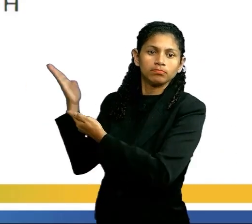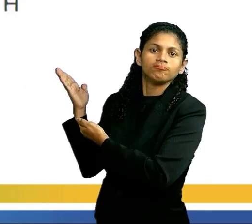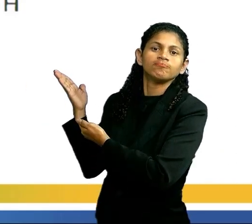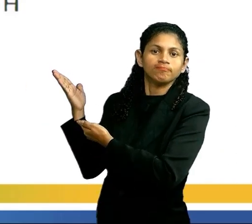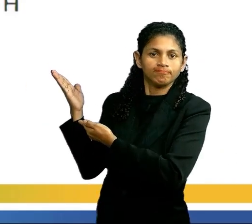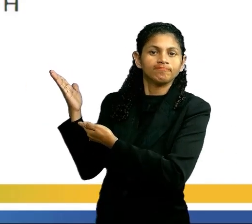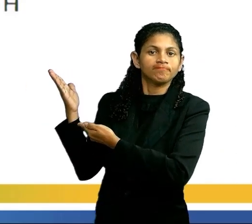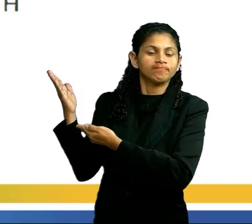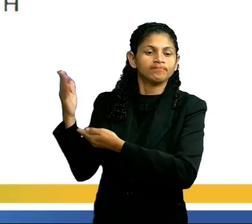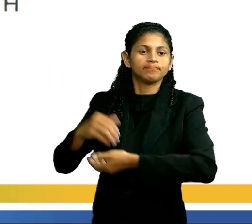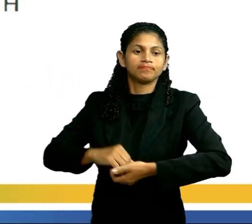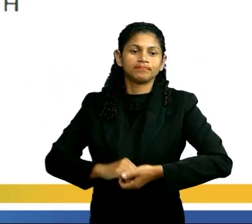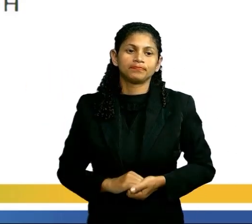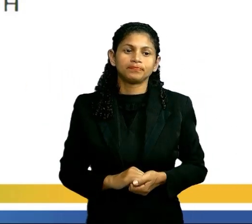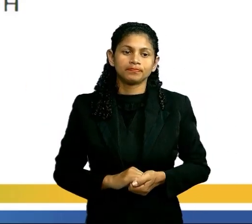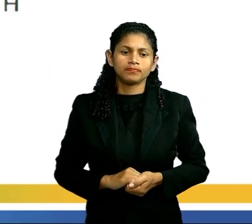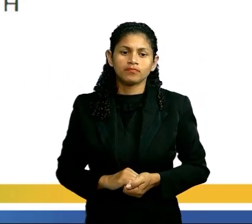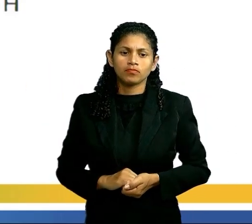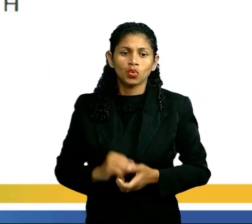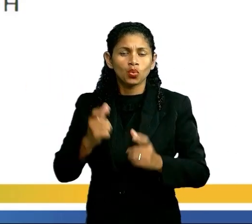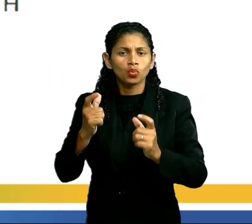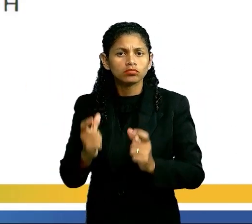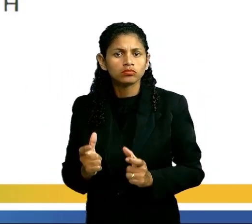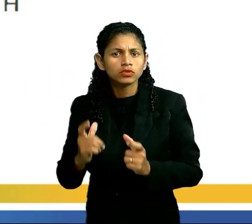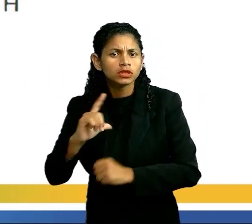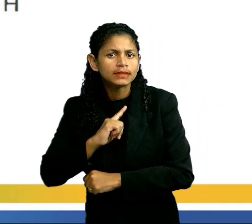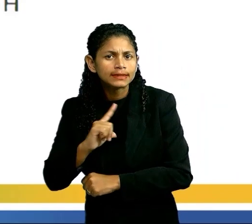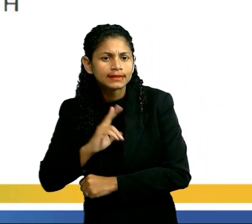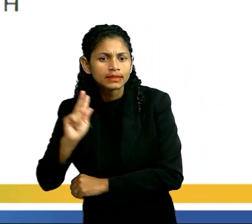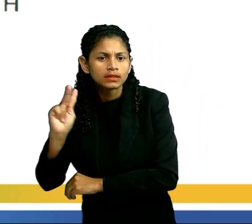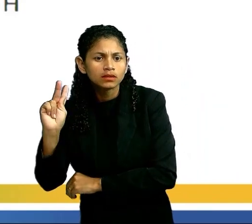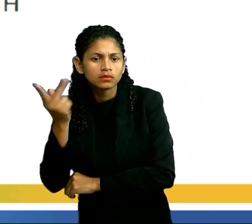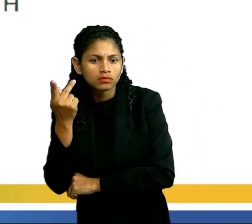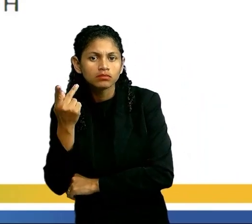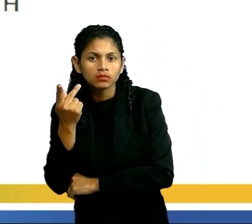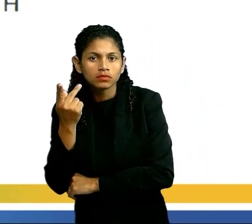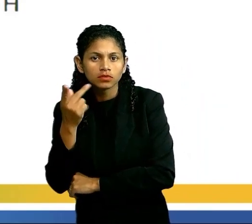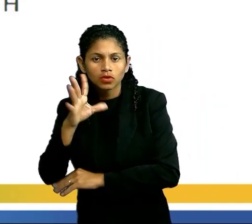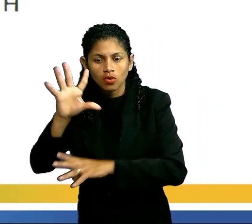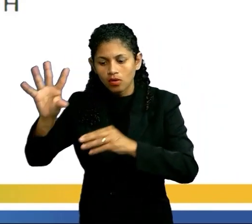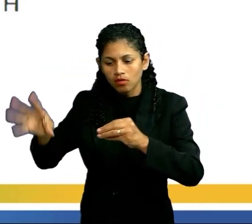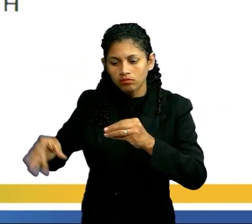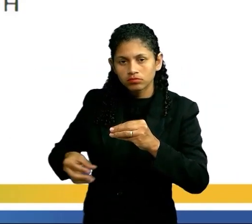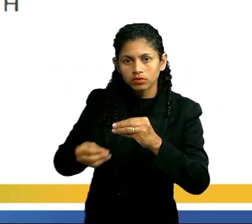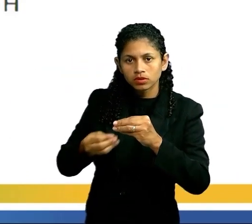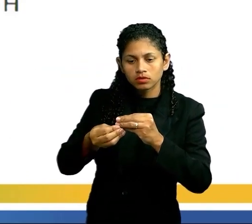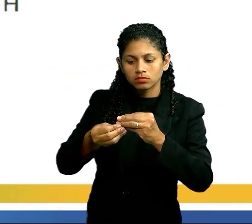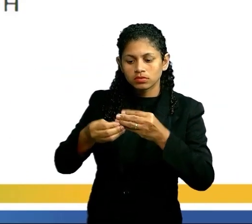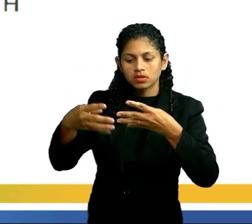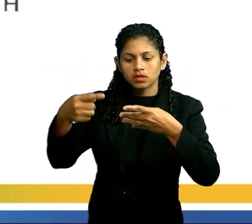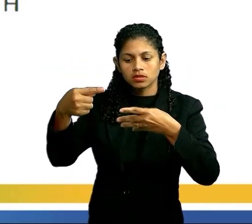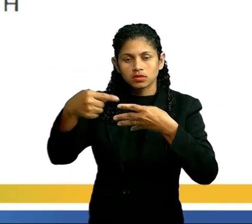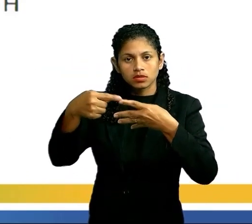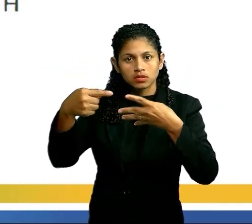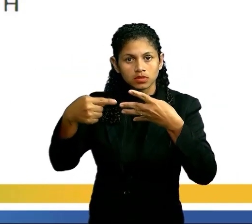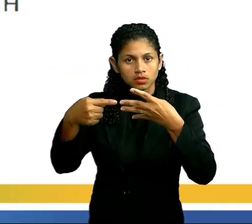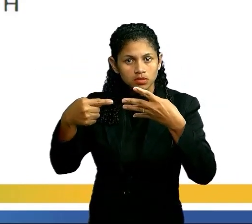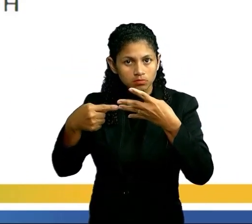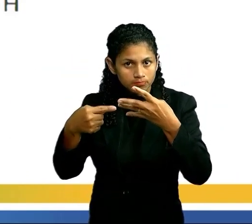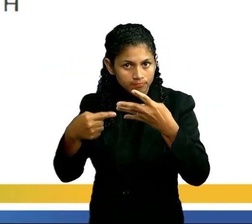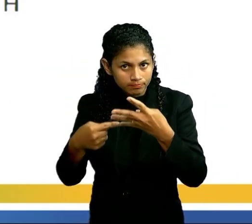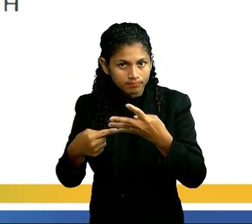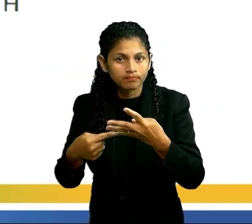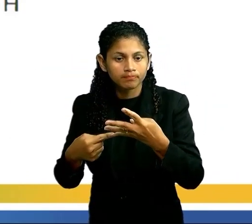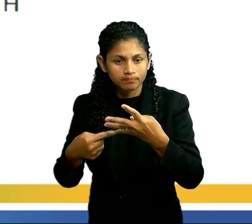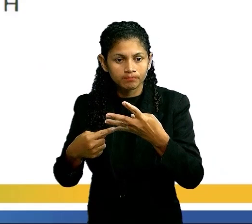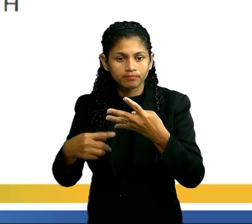Nos vértices. Certo? Onde é que estão os hidrogênios? Completando as 4 ligações do carbono, está aí representado